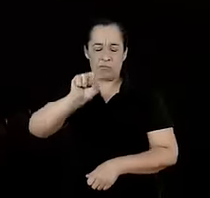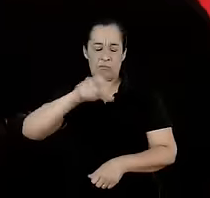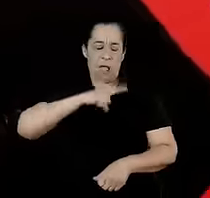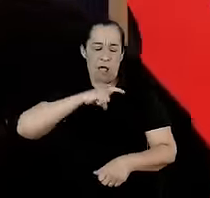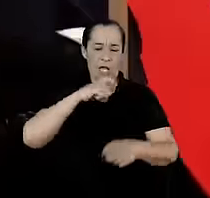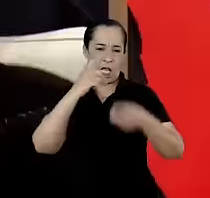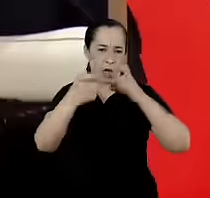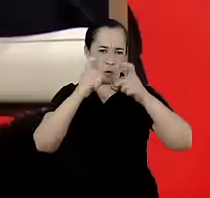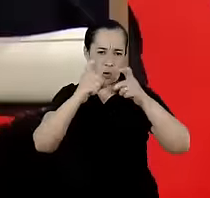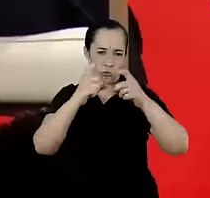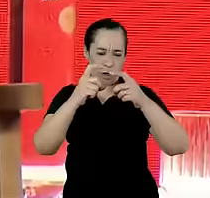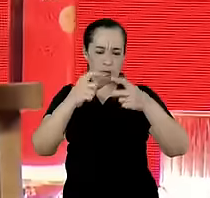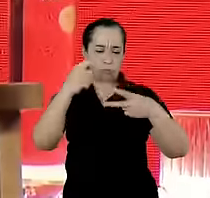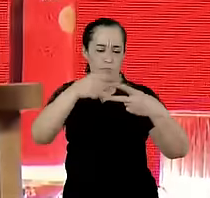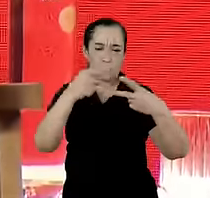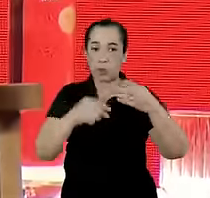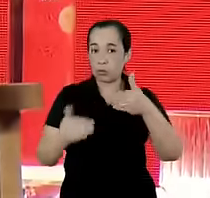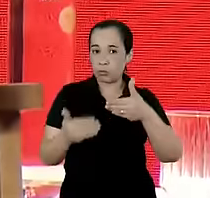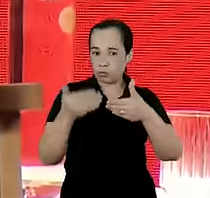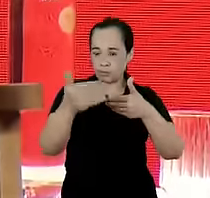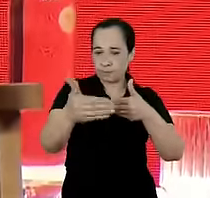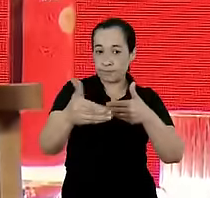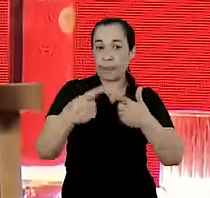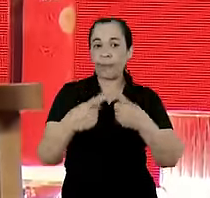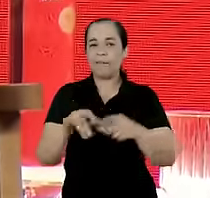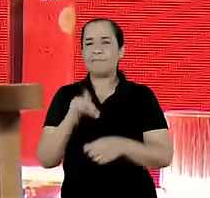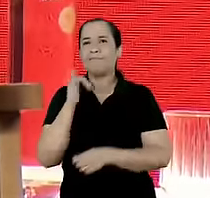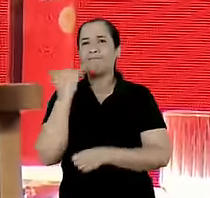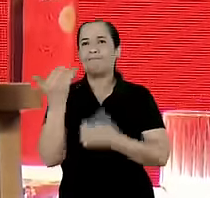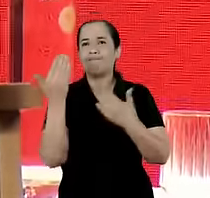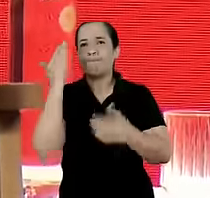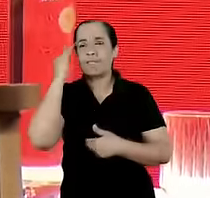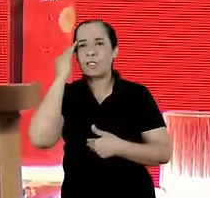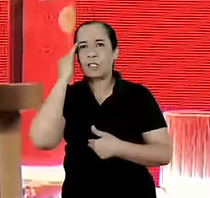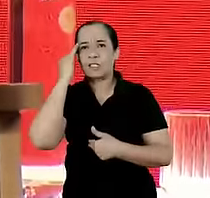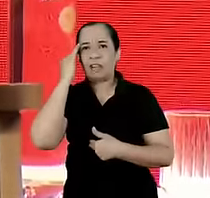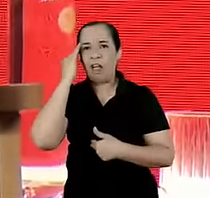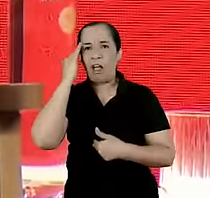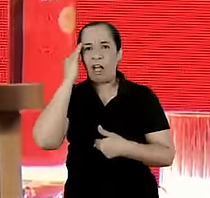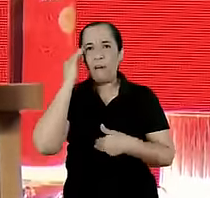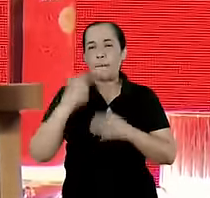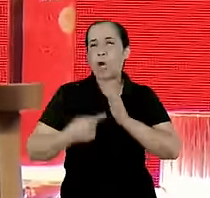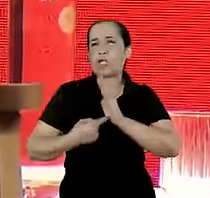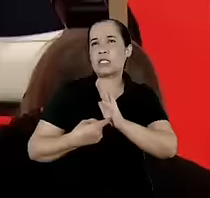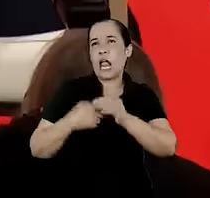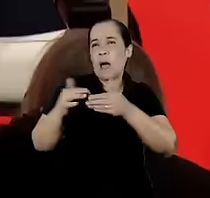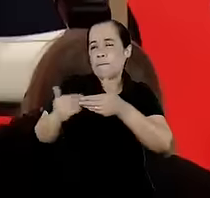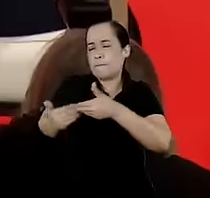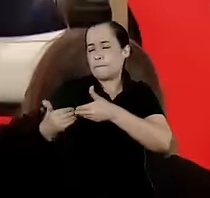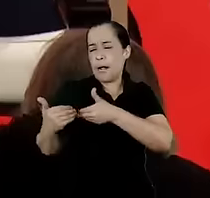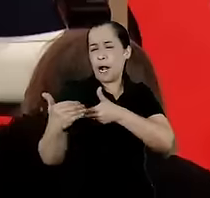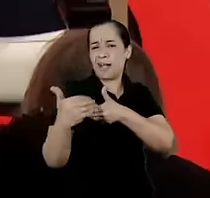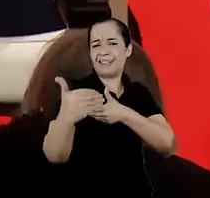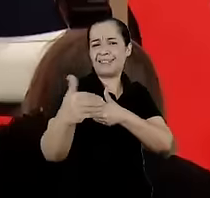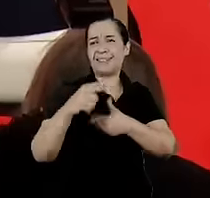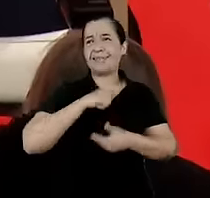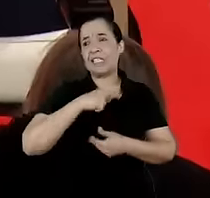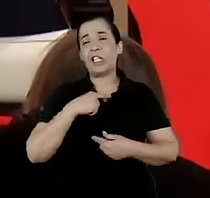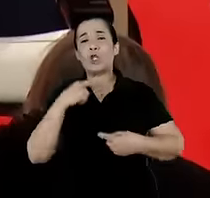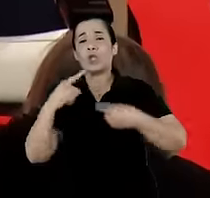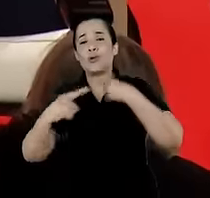princípio mas a gente entende que sinalizar muito mais do que isso não tem valor esperado dada tamanho certeza que existe tanto Global